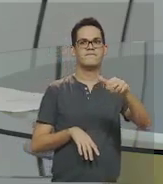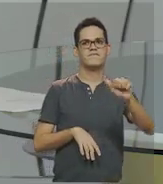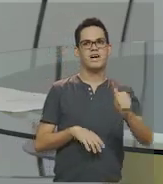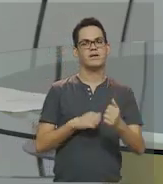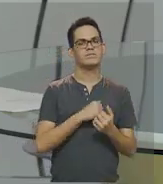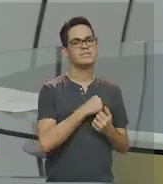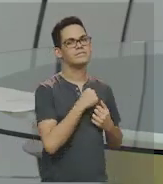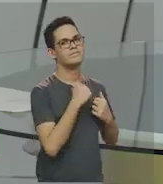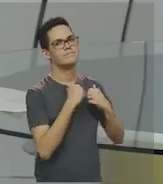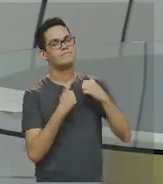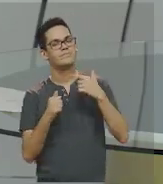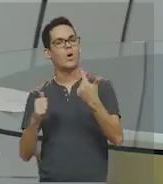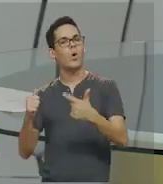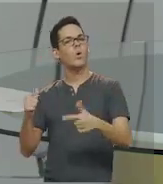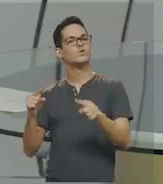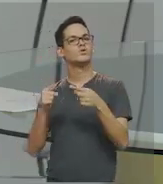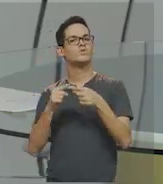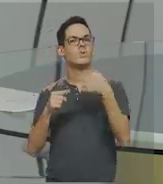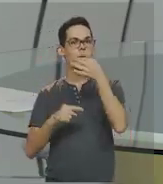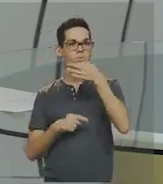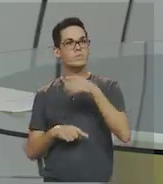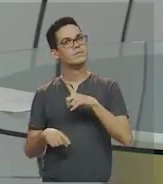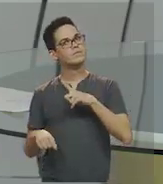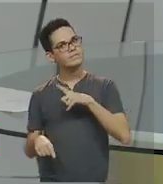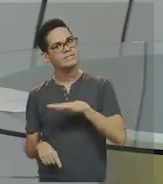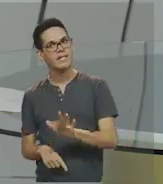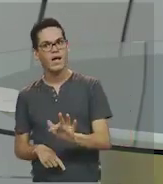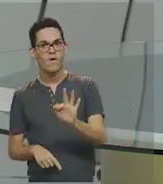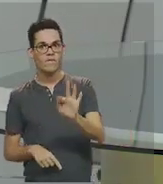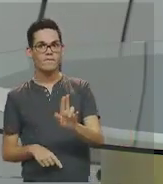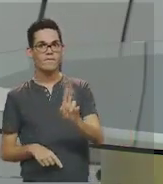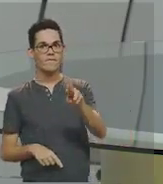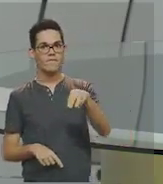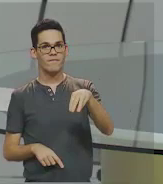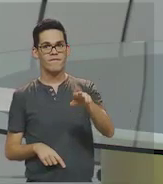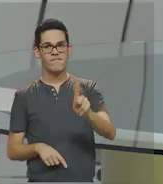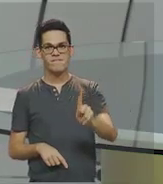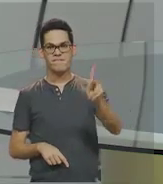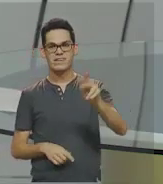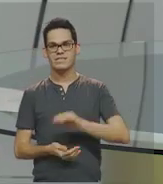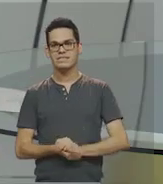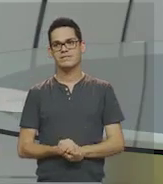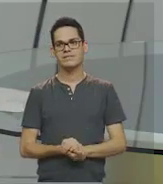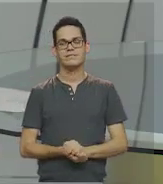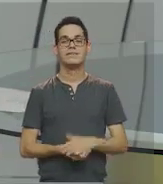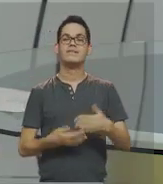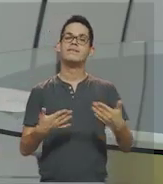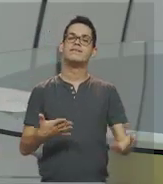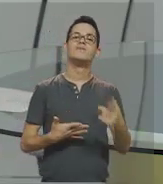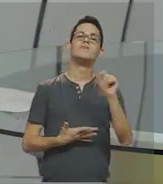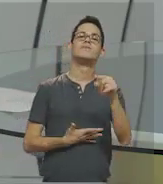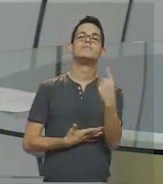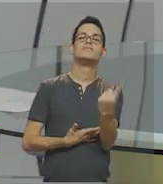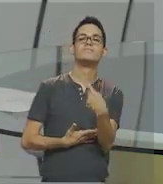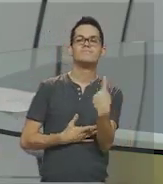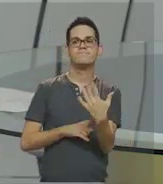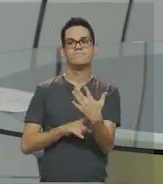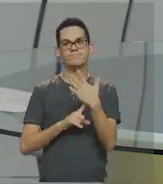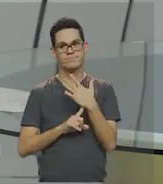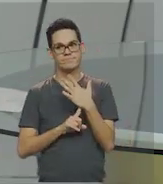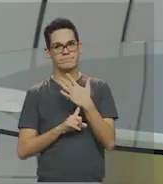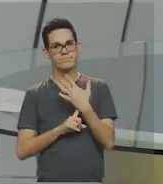gênero musical. Aí nós temos o funk, completamente diferente de todos eles. Então, o que nos distingue